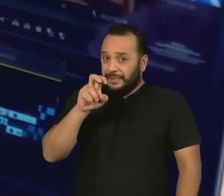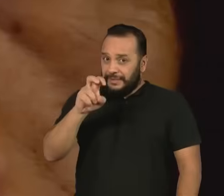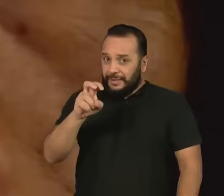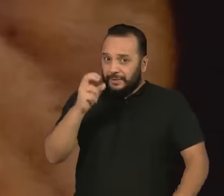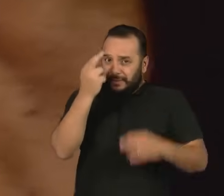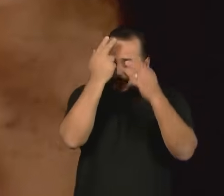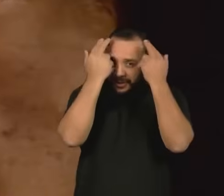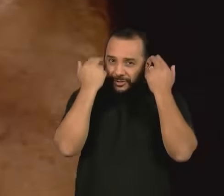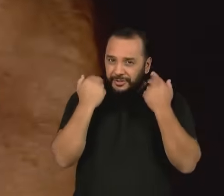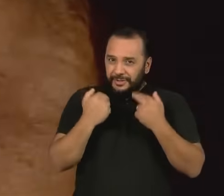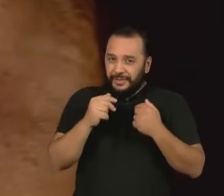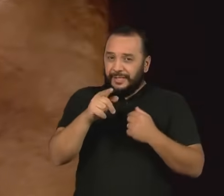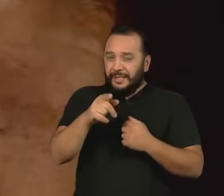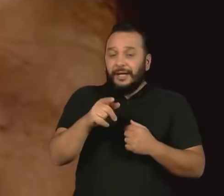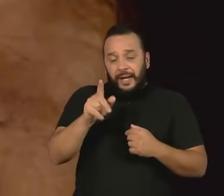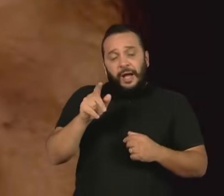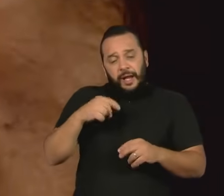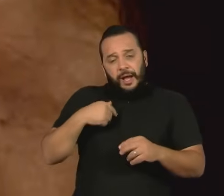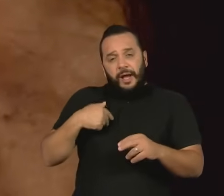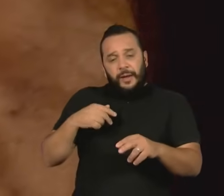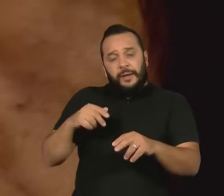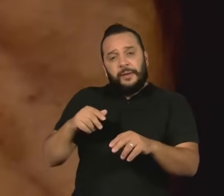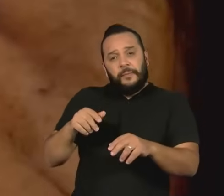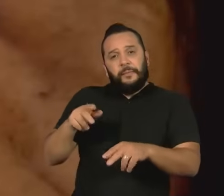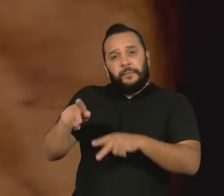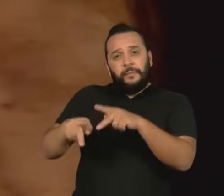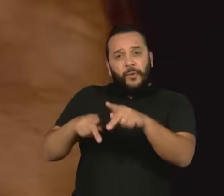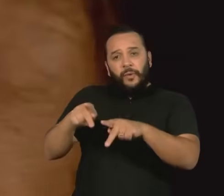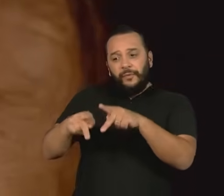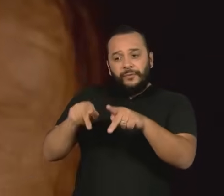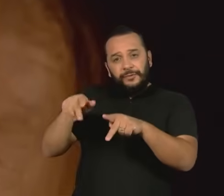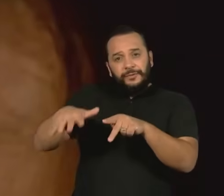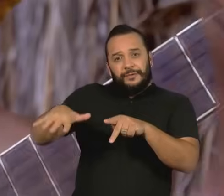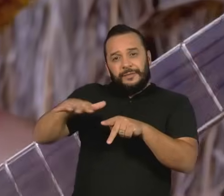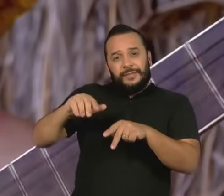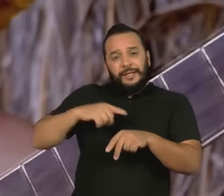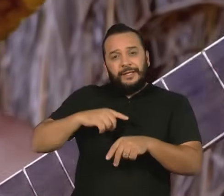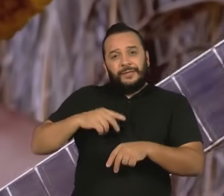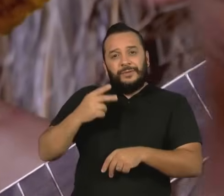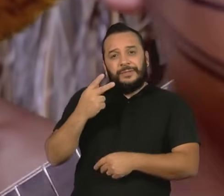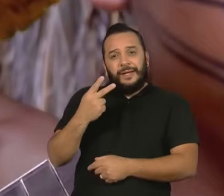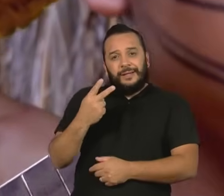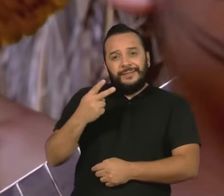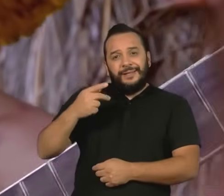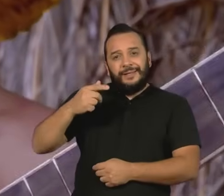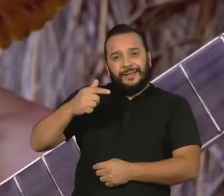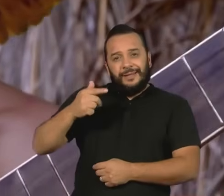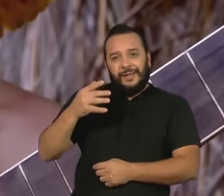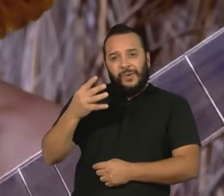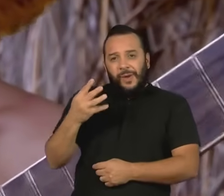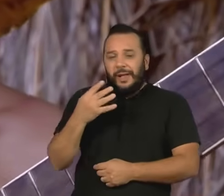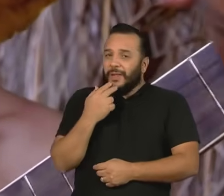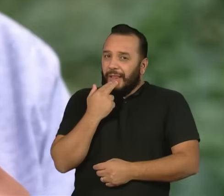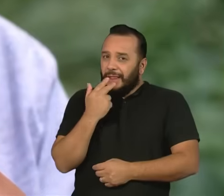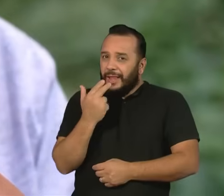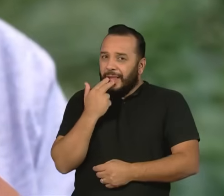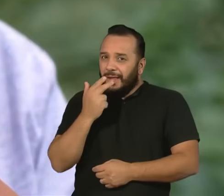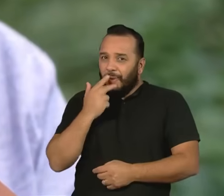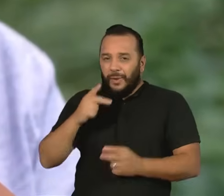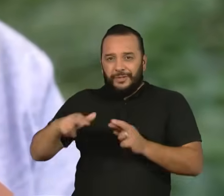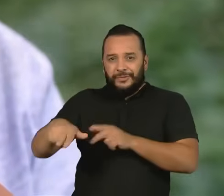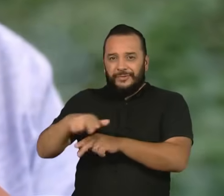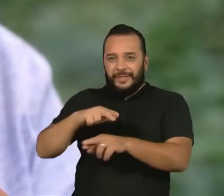São povos que falam cerca de 274 línguas diferentes e que são diversos.